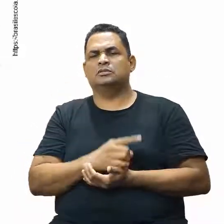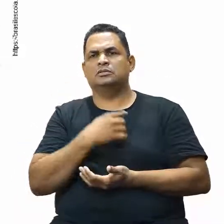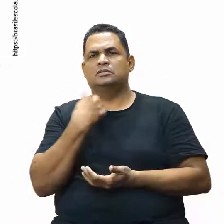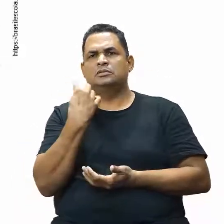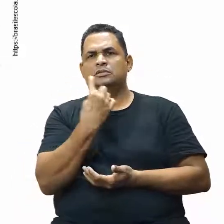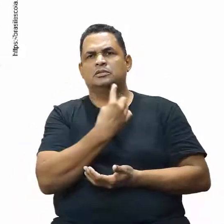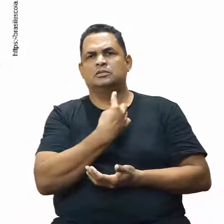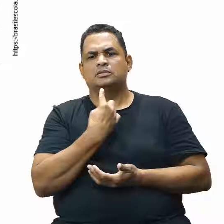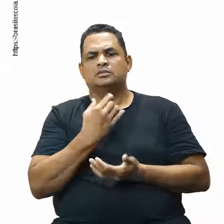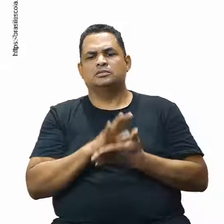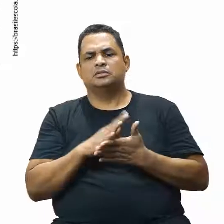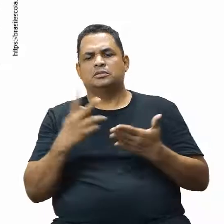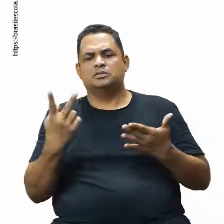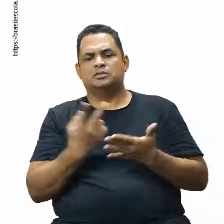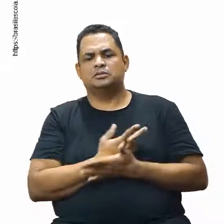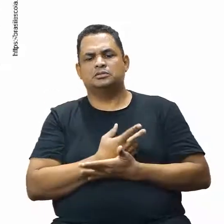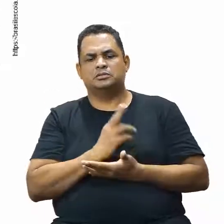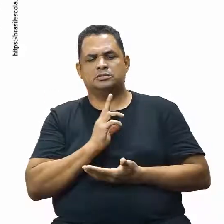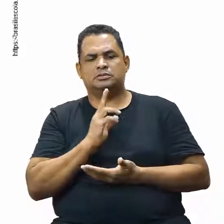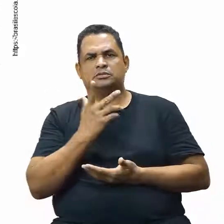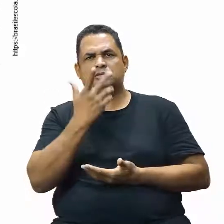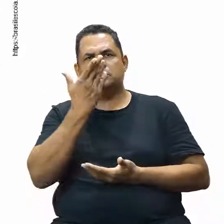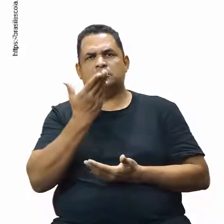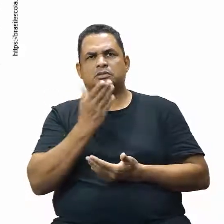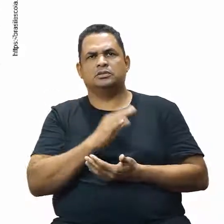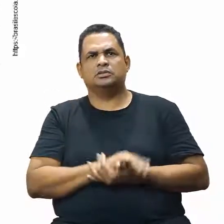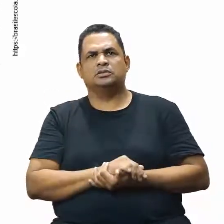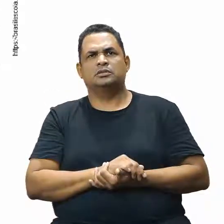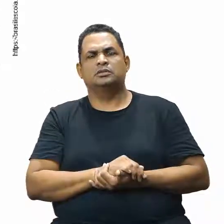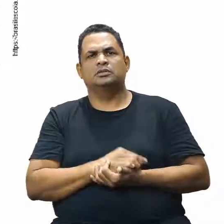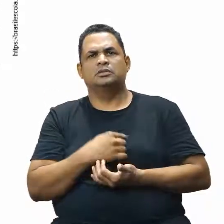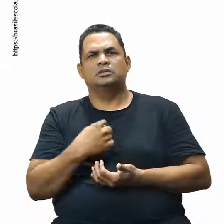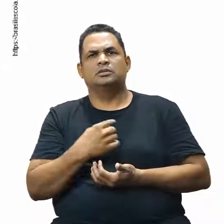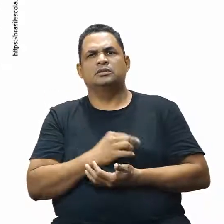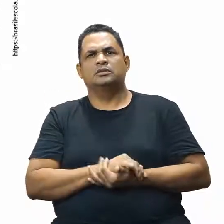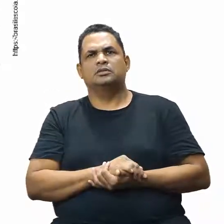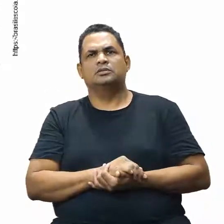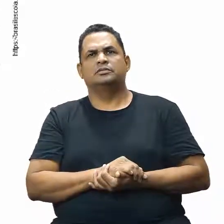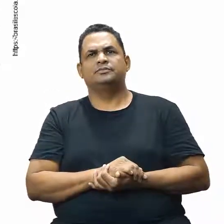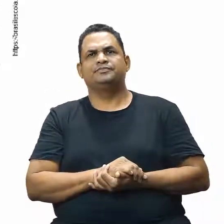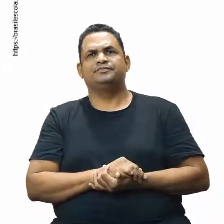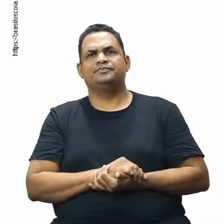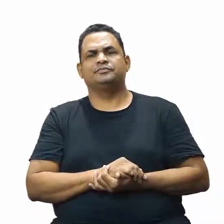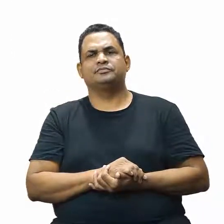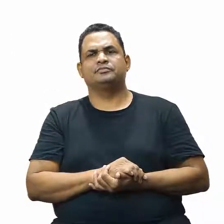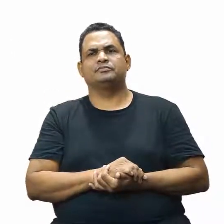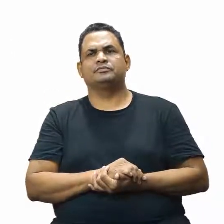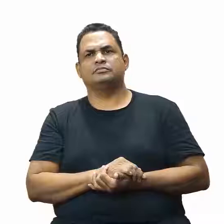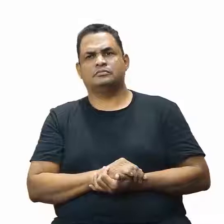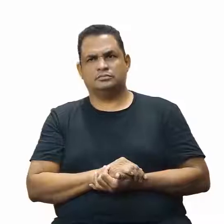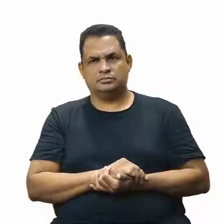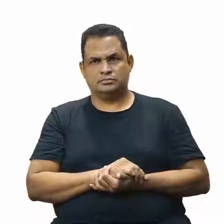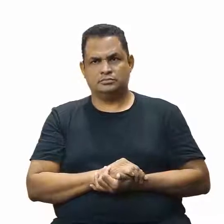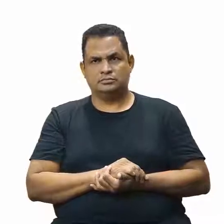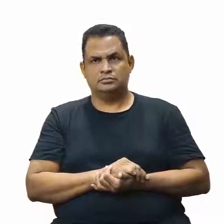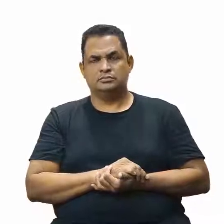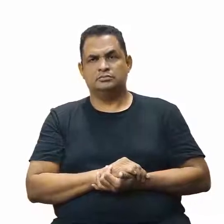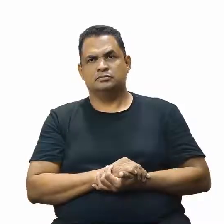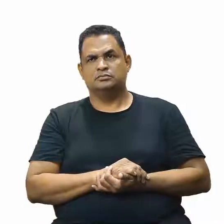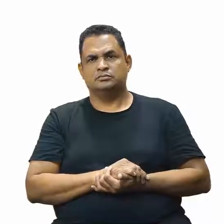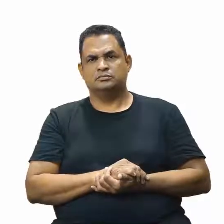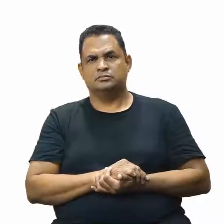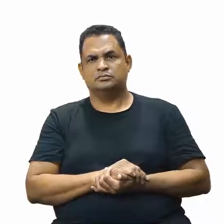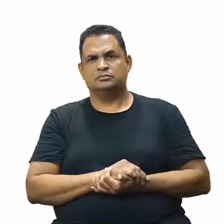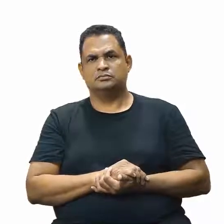ter maior ocorrência. Só que, olha, eu vou deixar uma coisa clara aqui para vocês. Lembra? Volta, calma aí